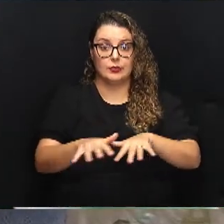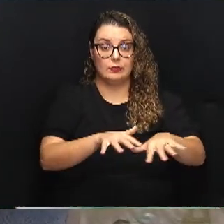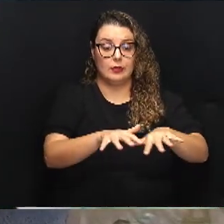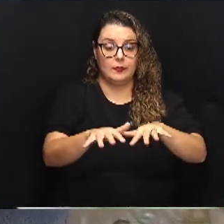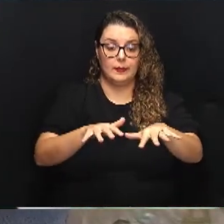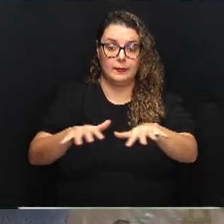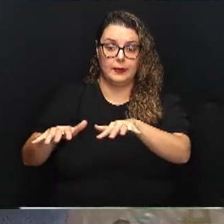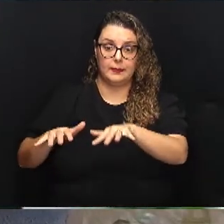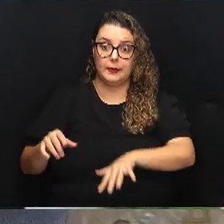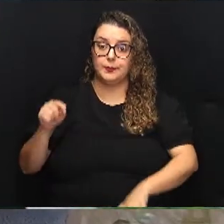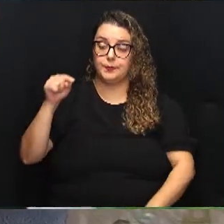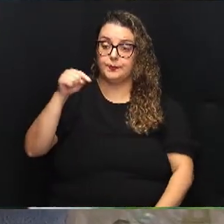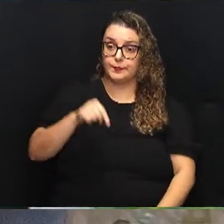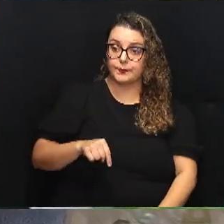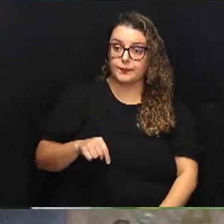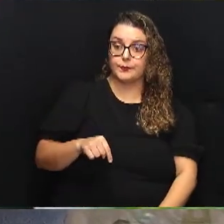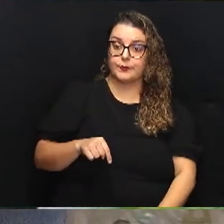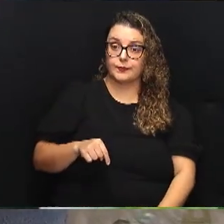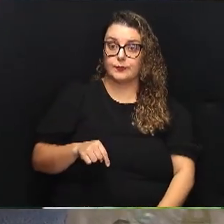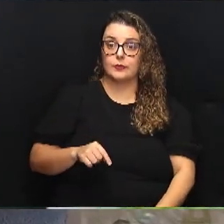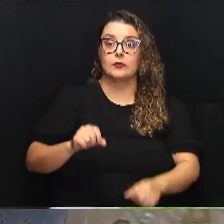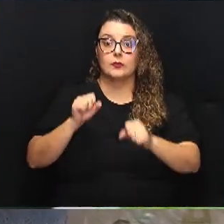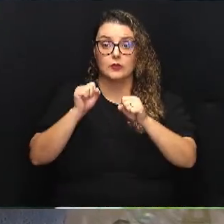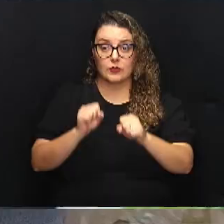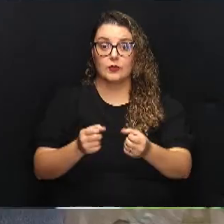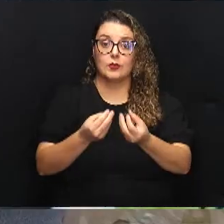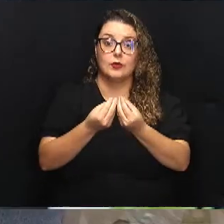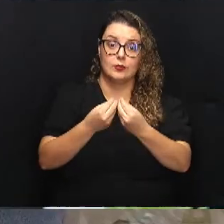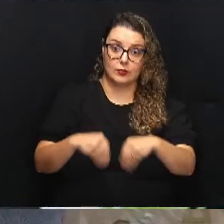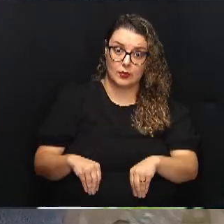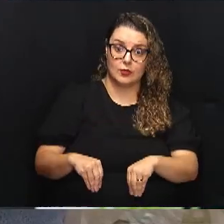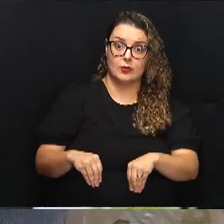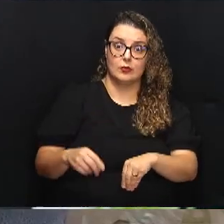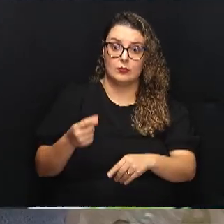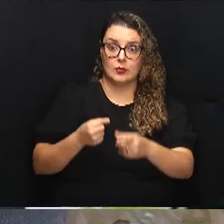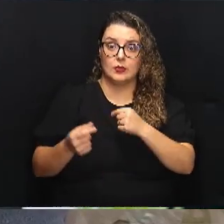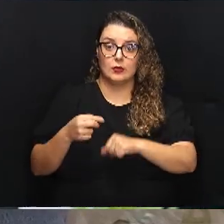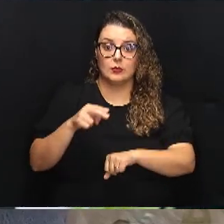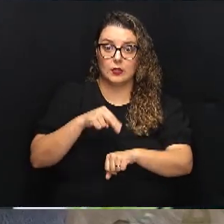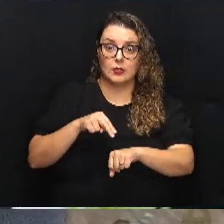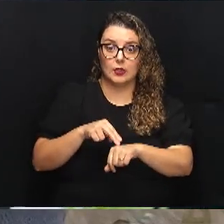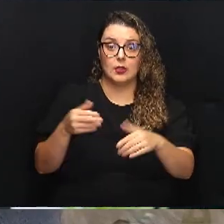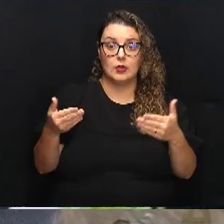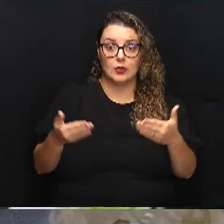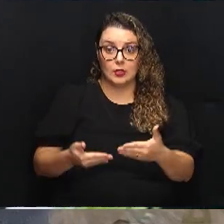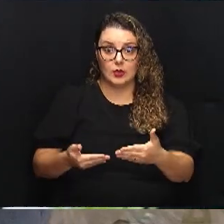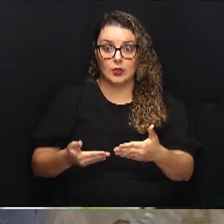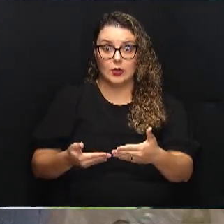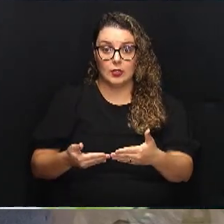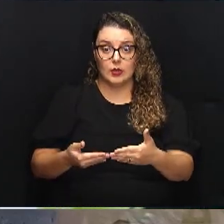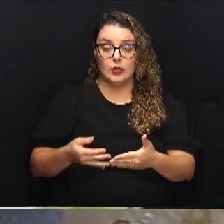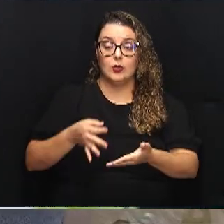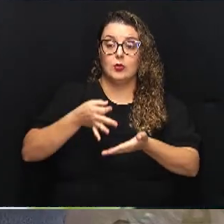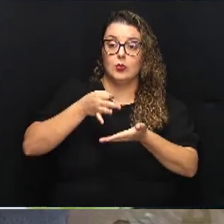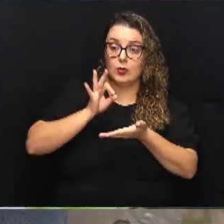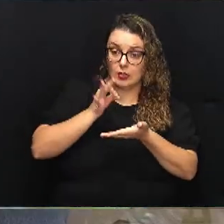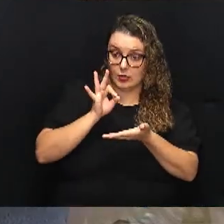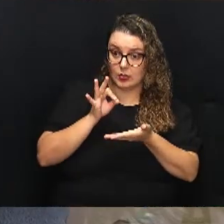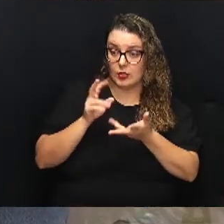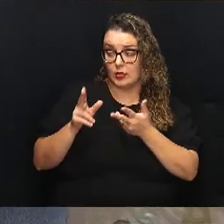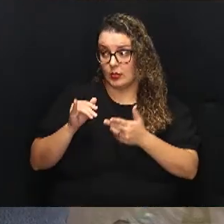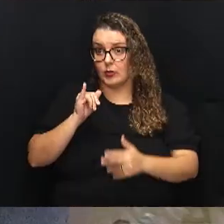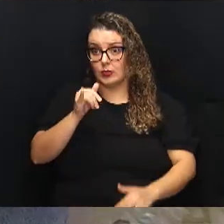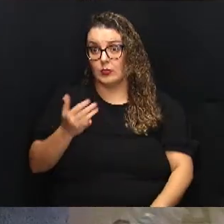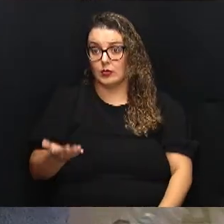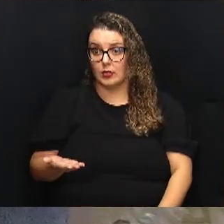movimentações aqui que podem ser prejudiciais para a economia nacional. Agora, o café, que é o que você tocou aqui no